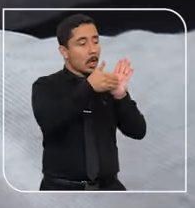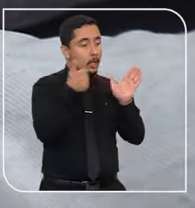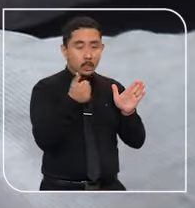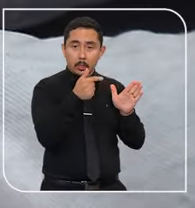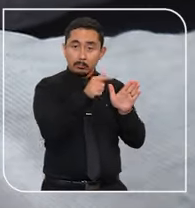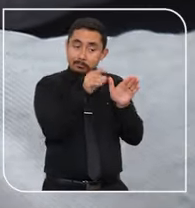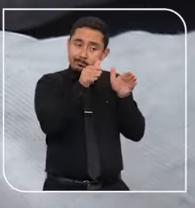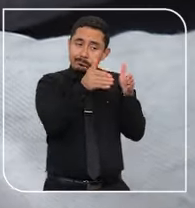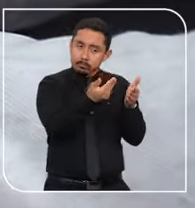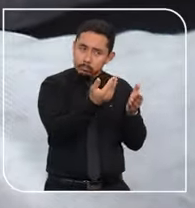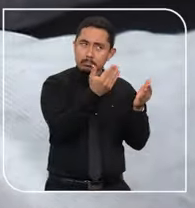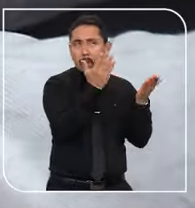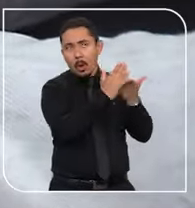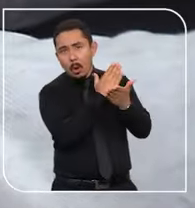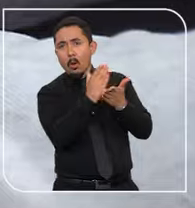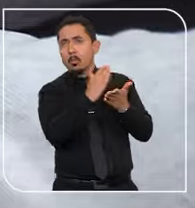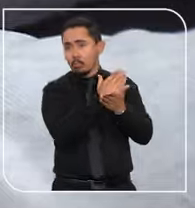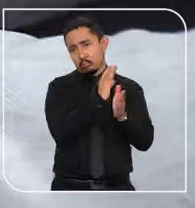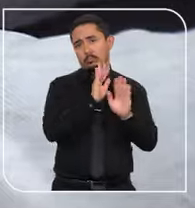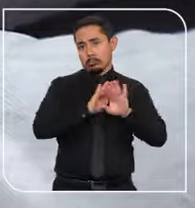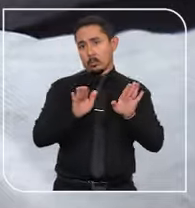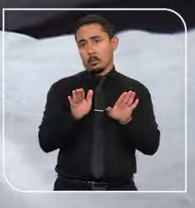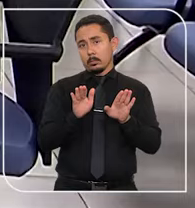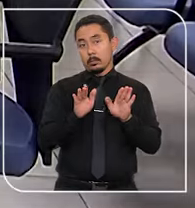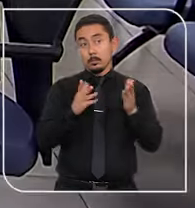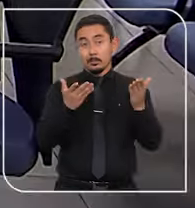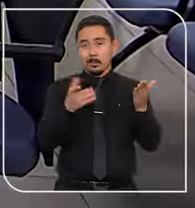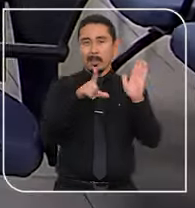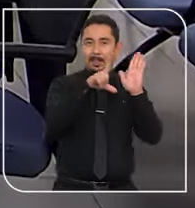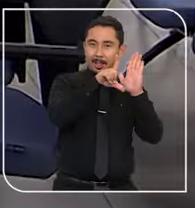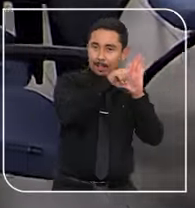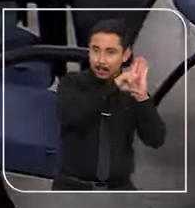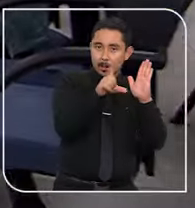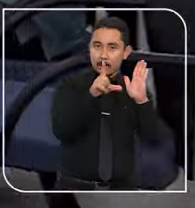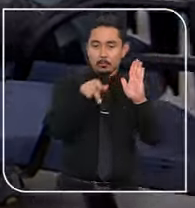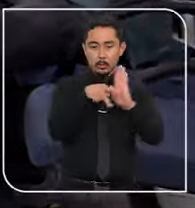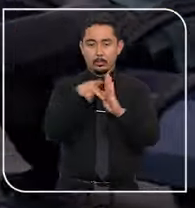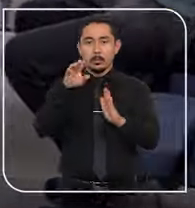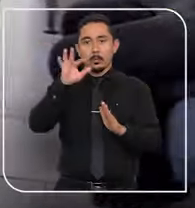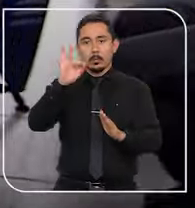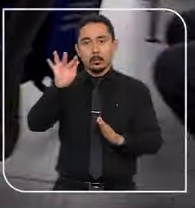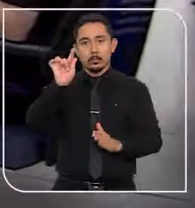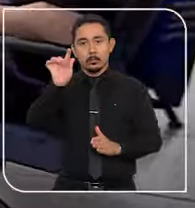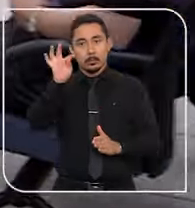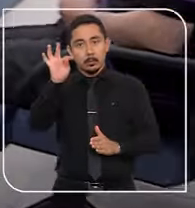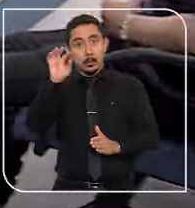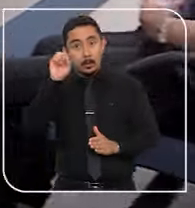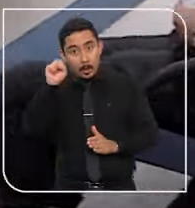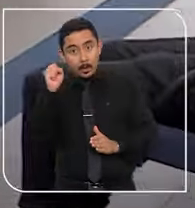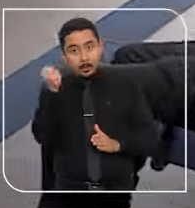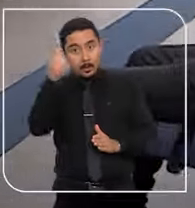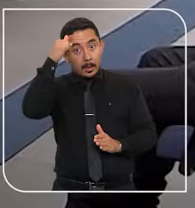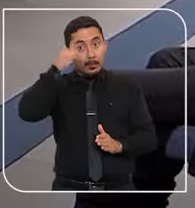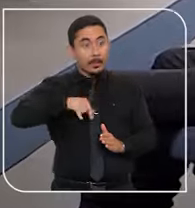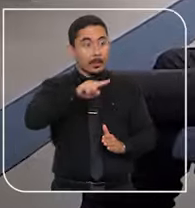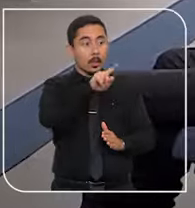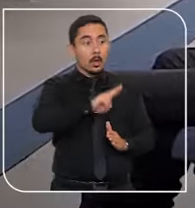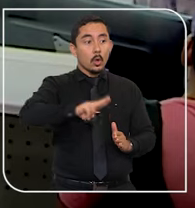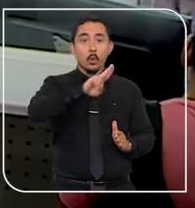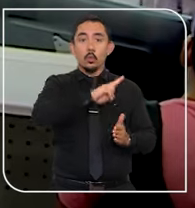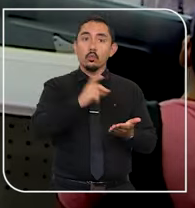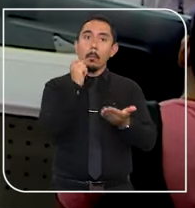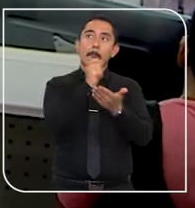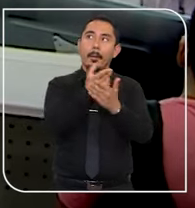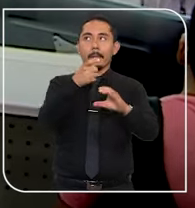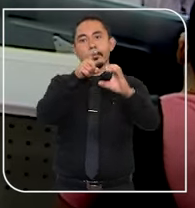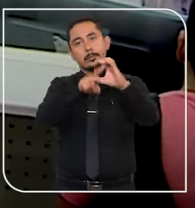vulnerabilidade do Trabalhador Justamente por isso a lei que dispõe sobre o FGTS impede que o fundo seja